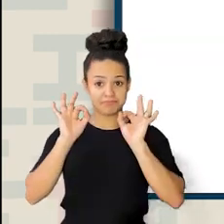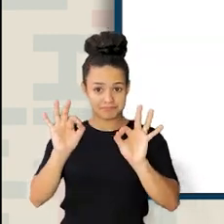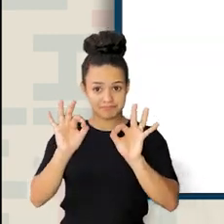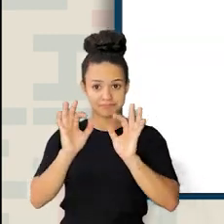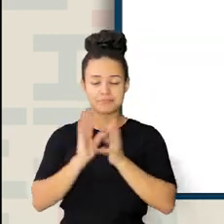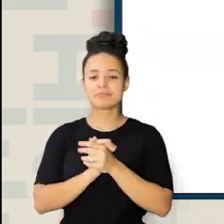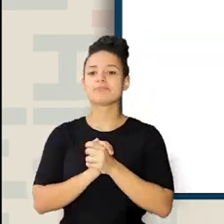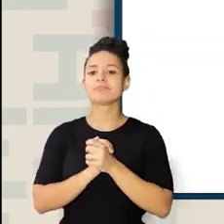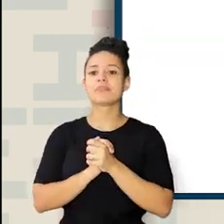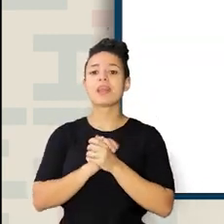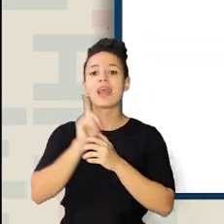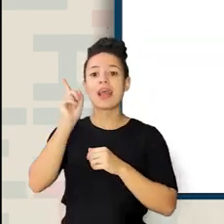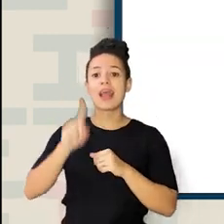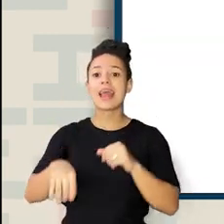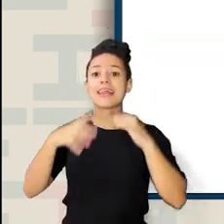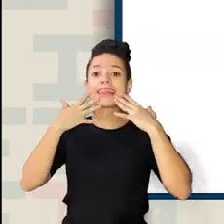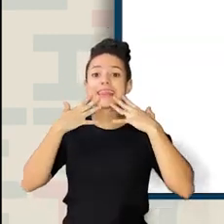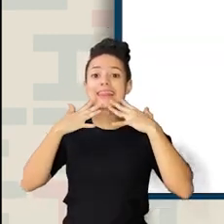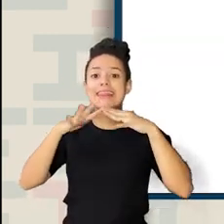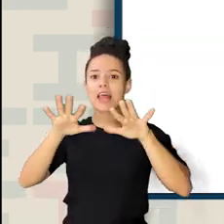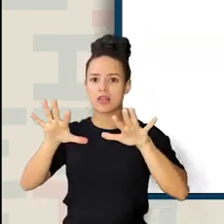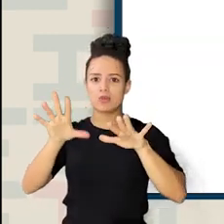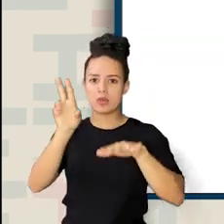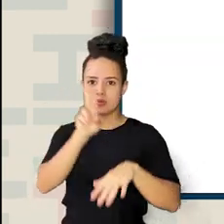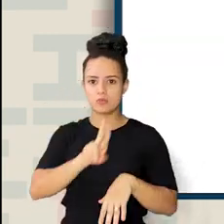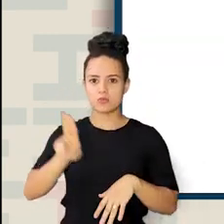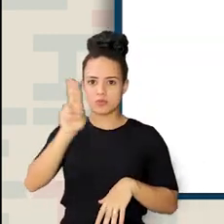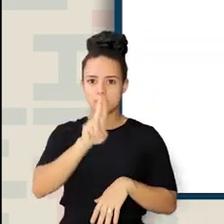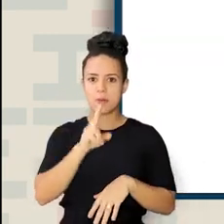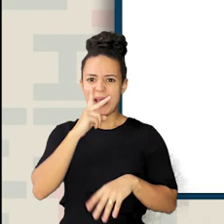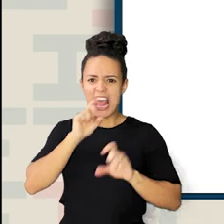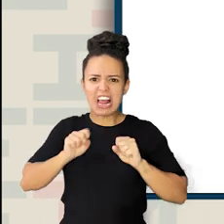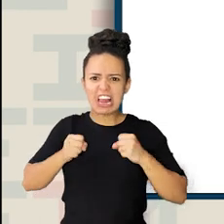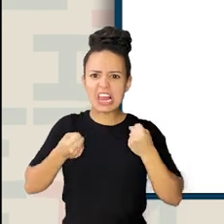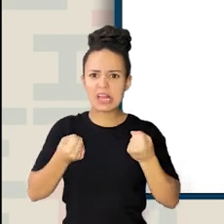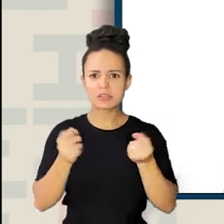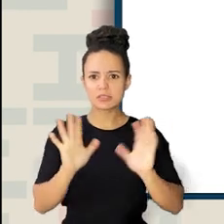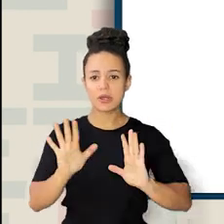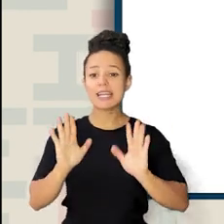certo, pessoal? É para naturalizar esse movimento, mínimo de esforço possível.